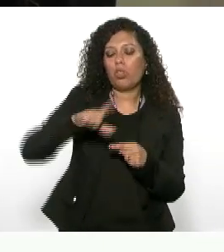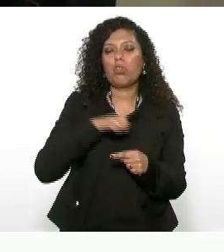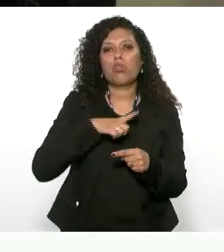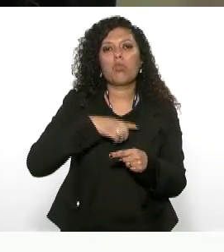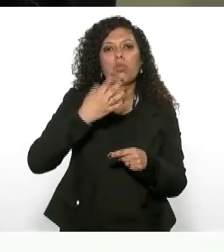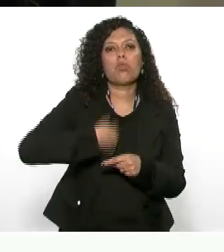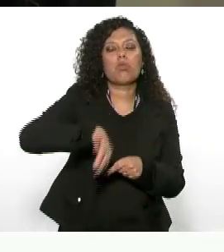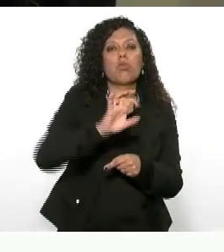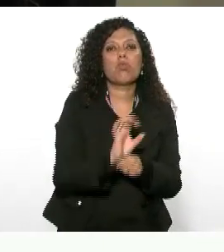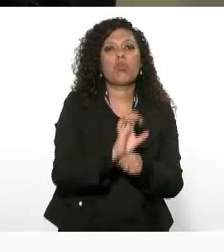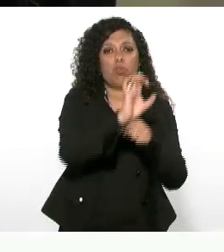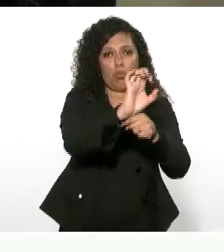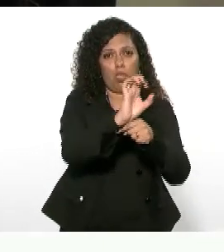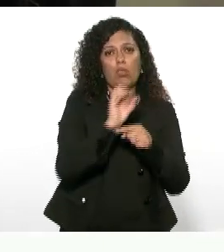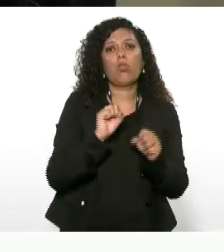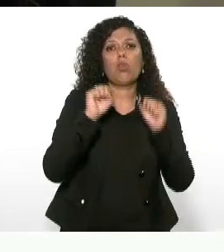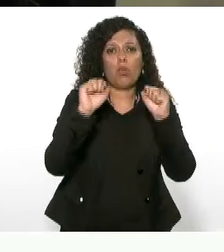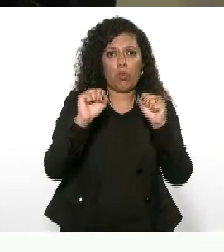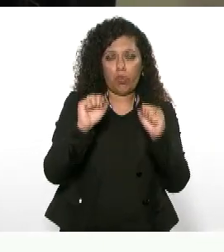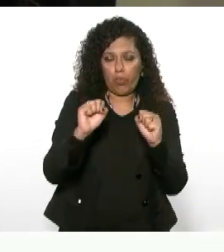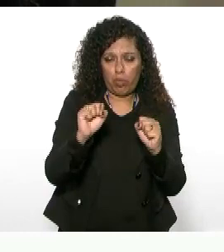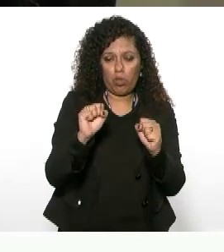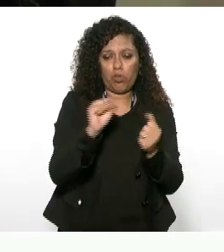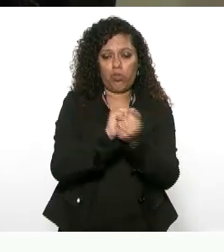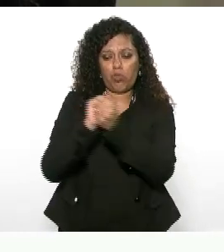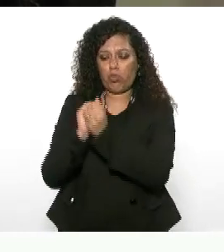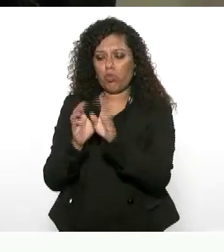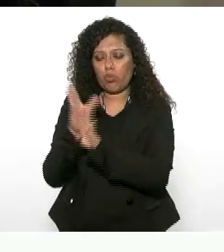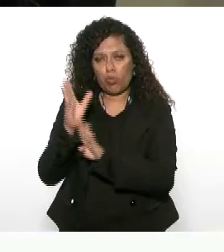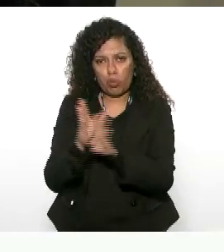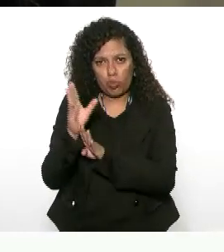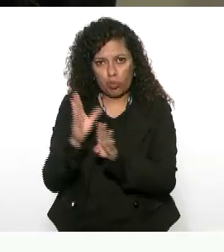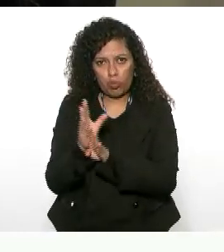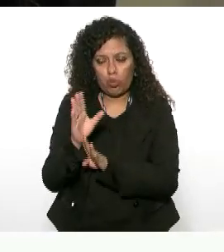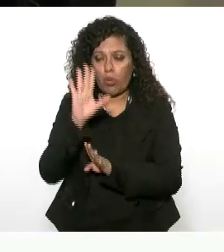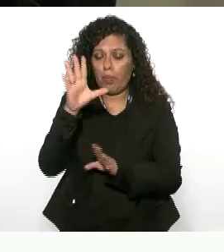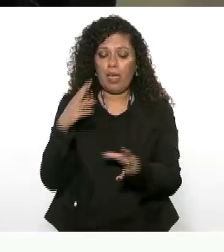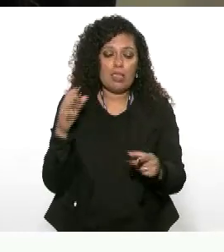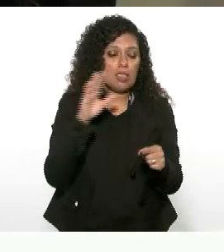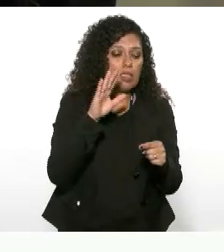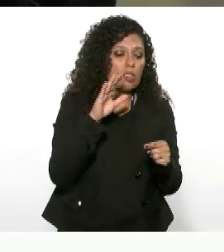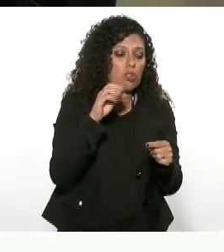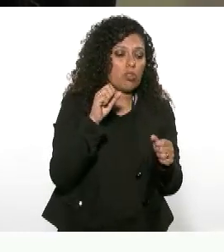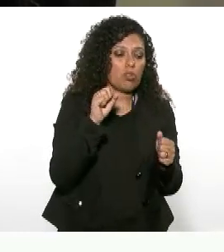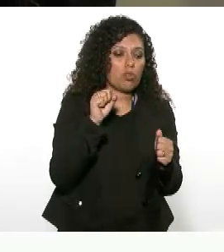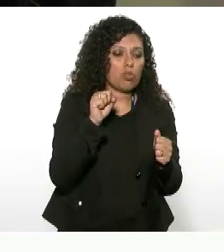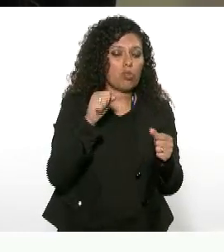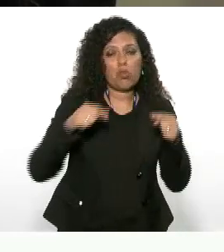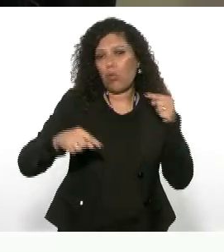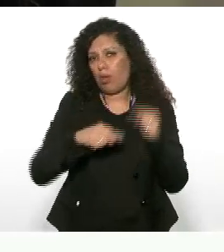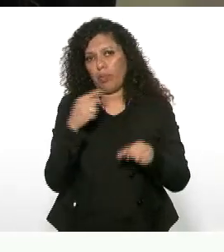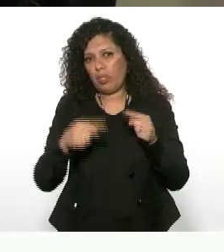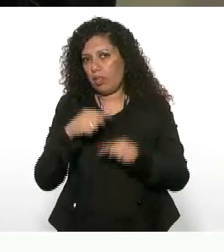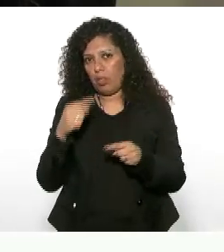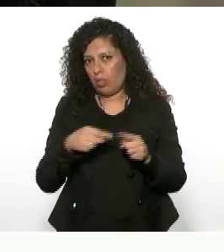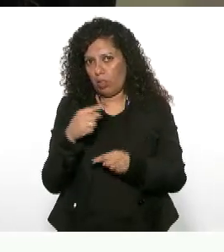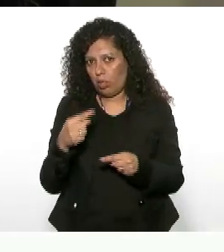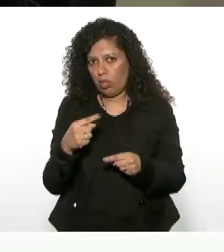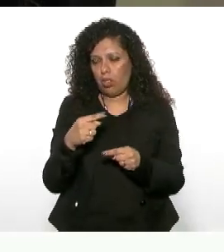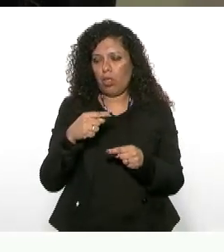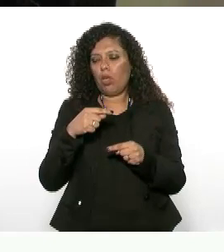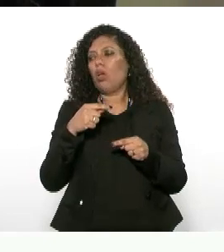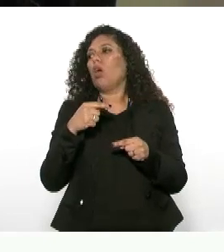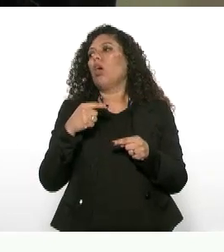eles estão aptos com o Conselho, mas não estão aptos com o fundo. Nós temos estados que estão aptos com o